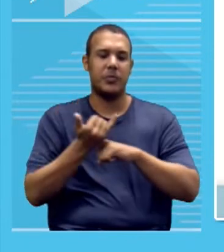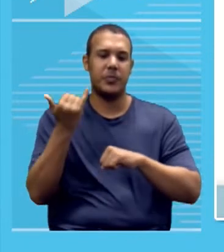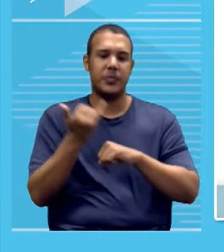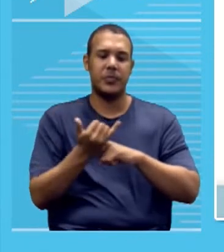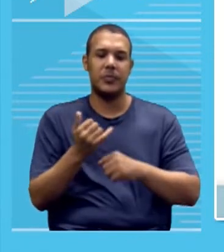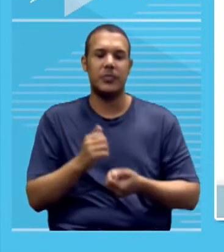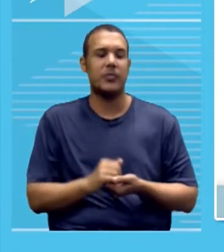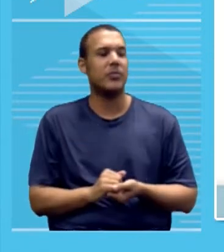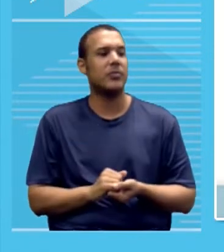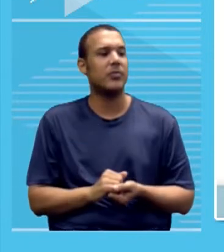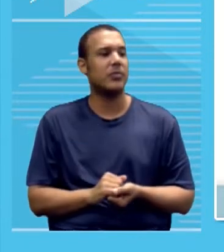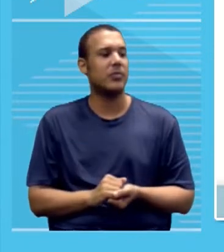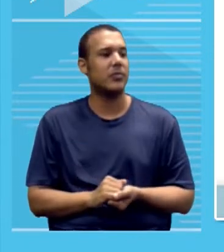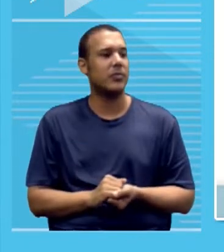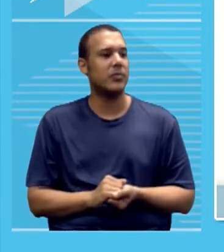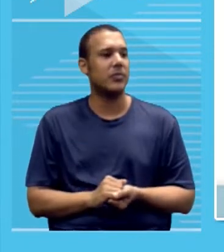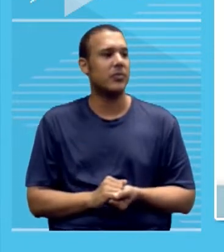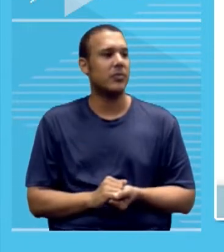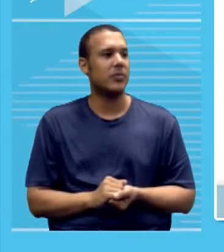sólido.